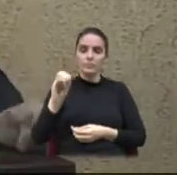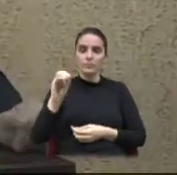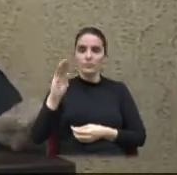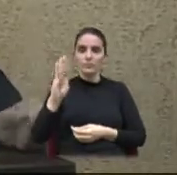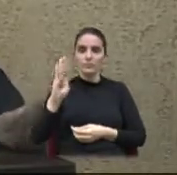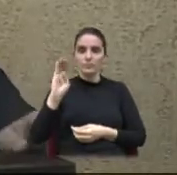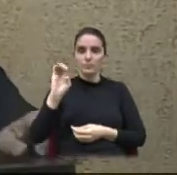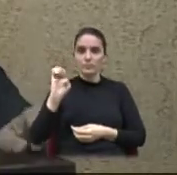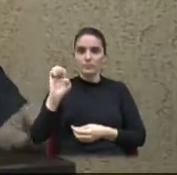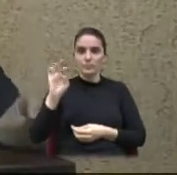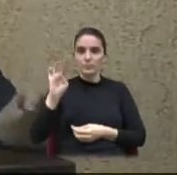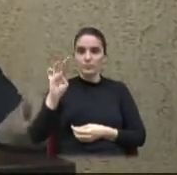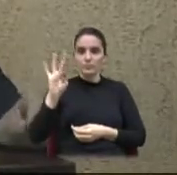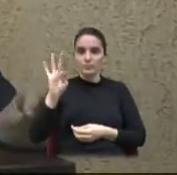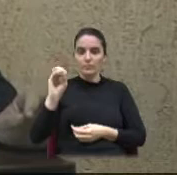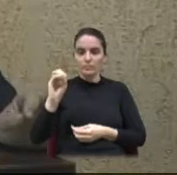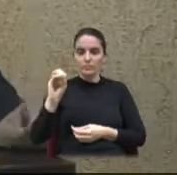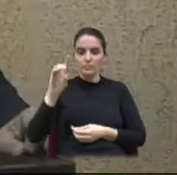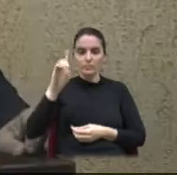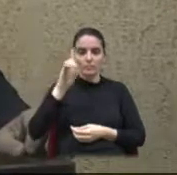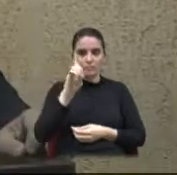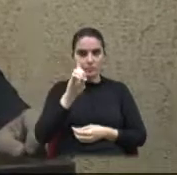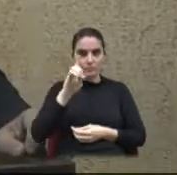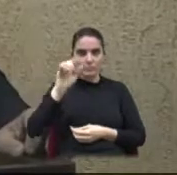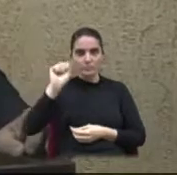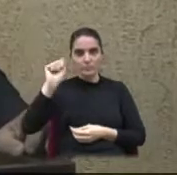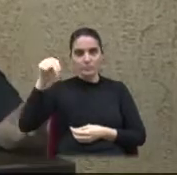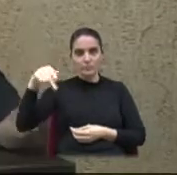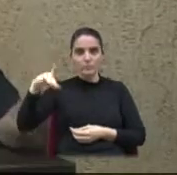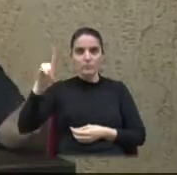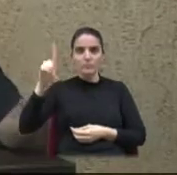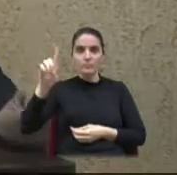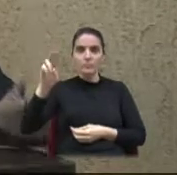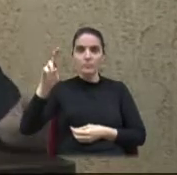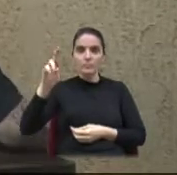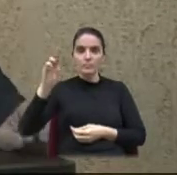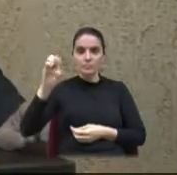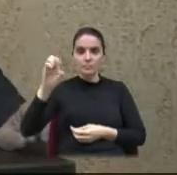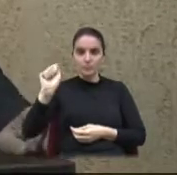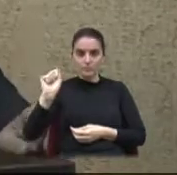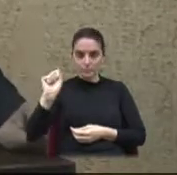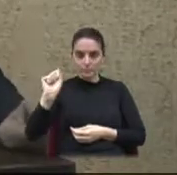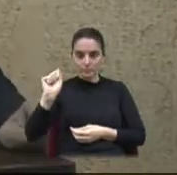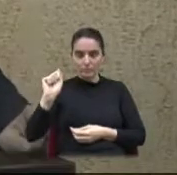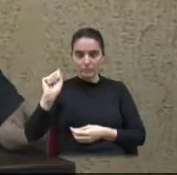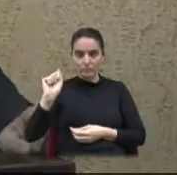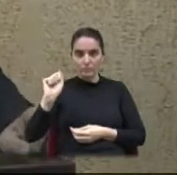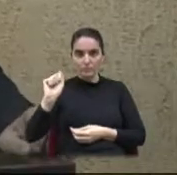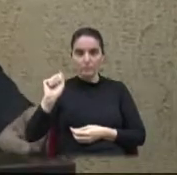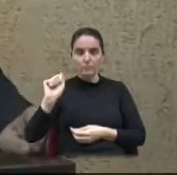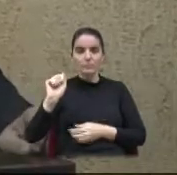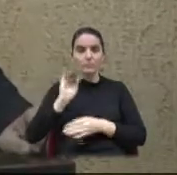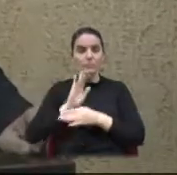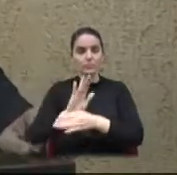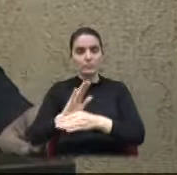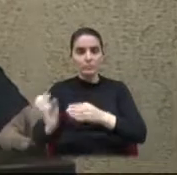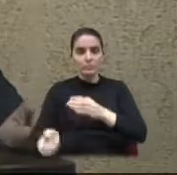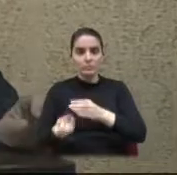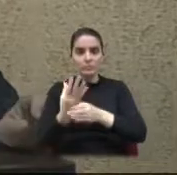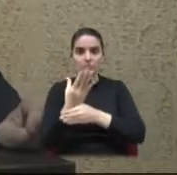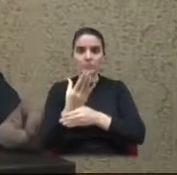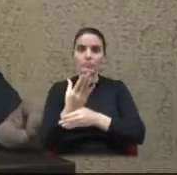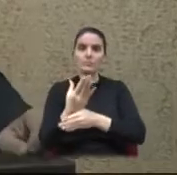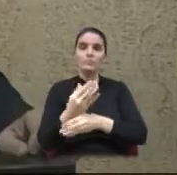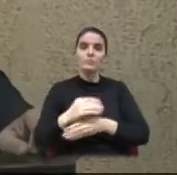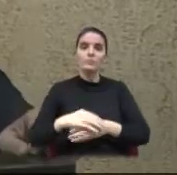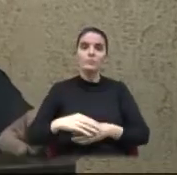Andrea, que foi de extrema importância para a instalação da subseção da OAB aqui em Limeira e foi